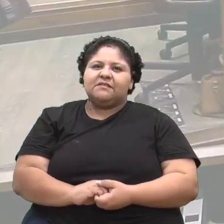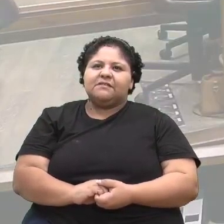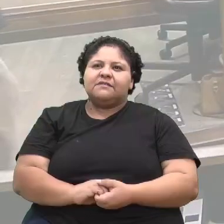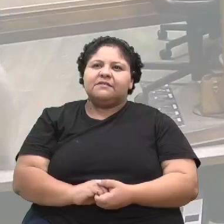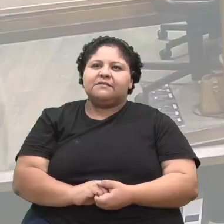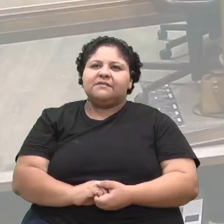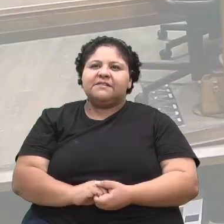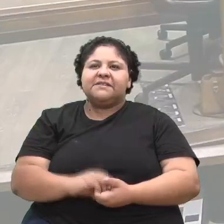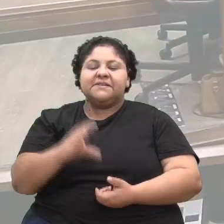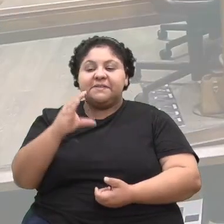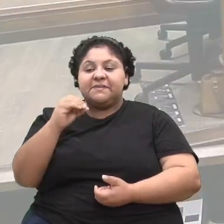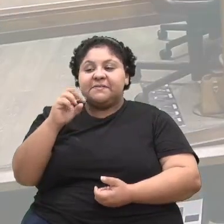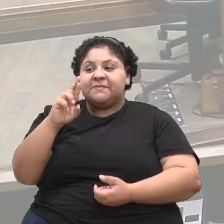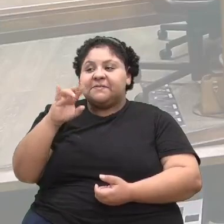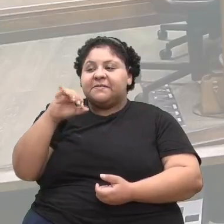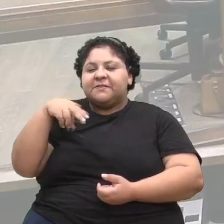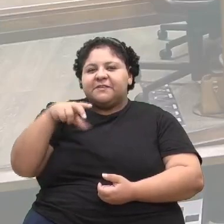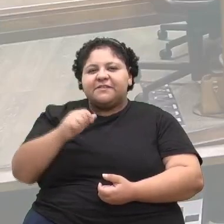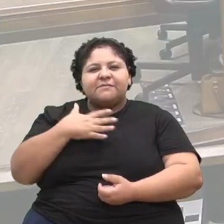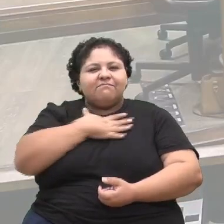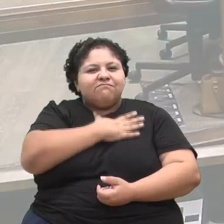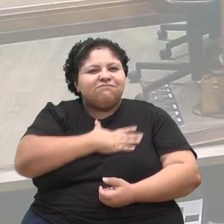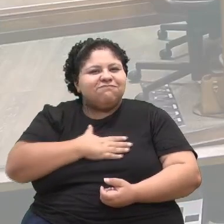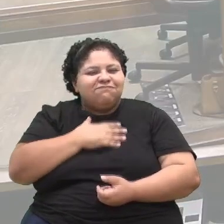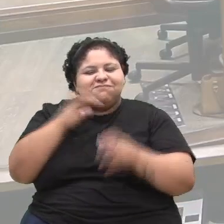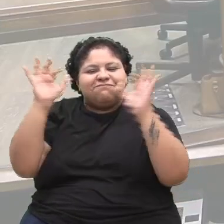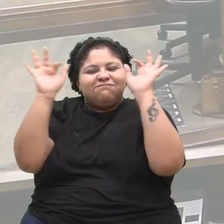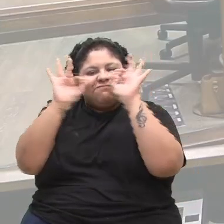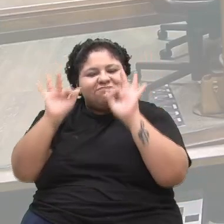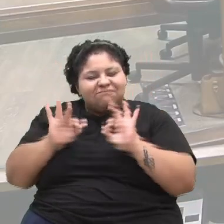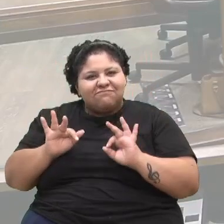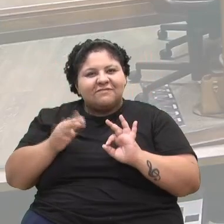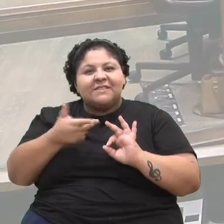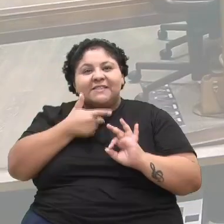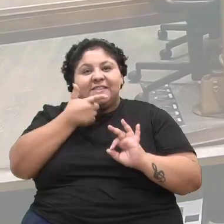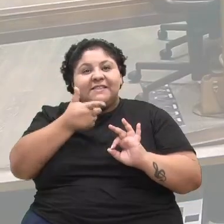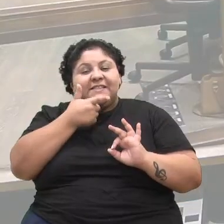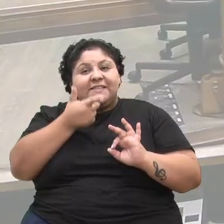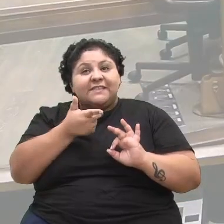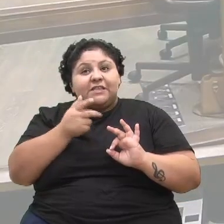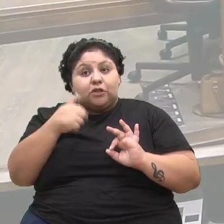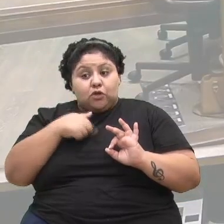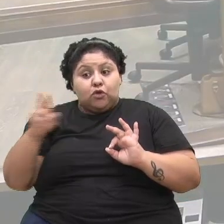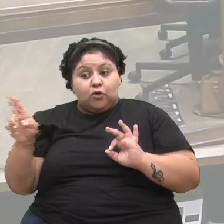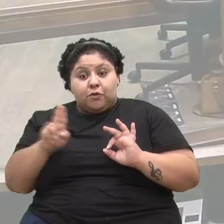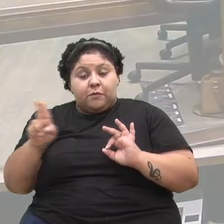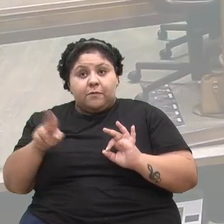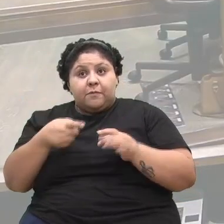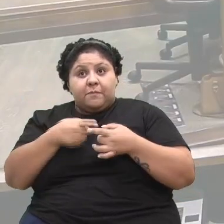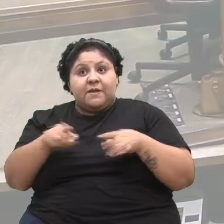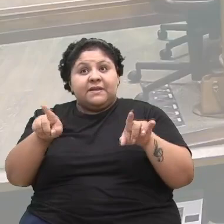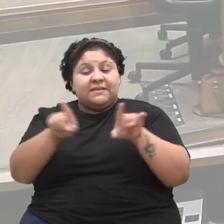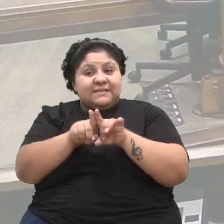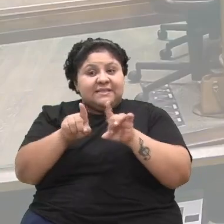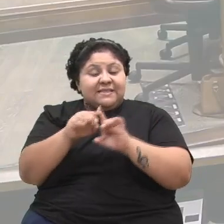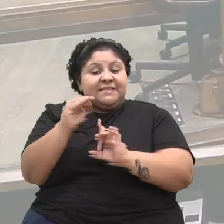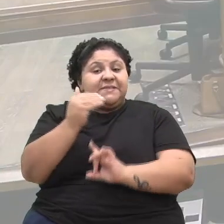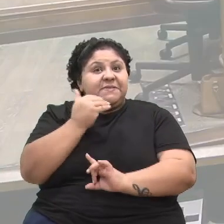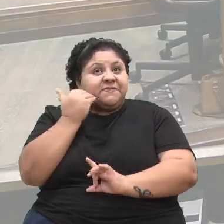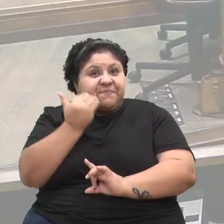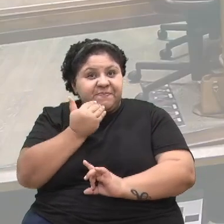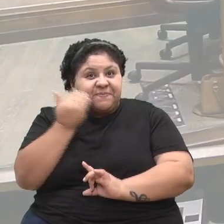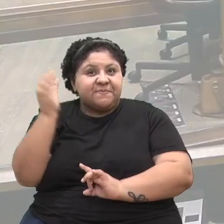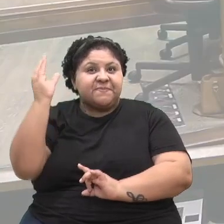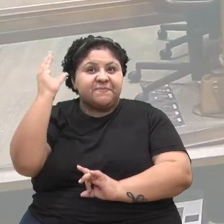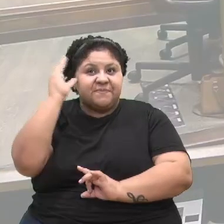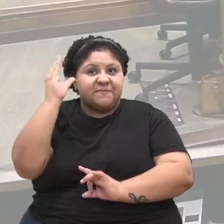Dona Corina, foi um prazer e uma alegria. Falo aqui em meu nome, mas tenho certeza que em nome da colega Marisol, do colega